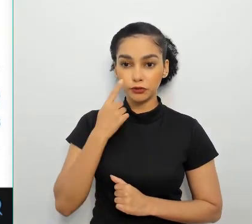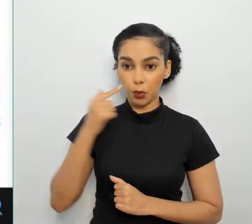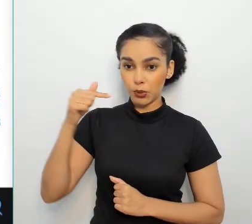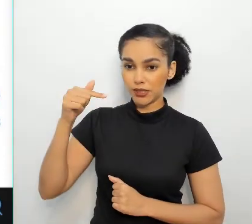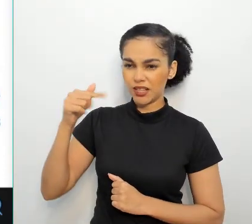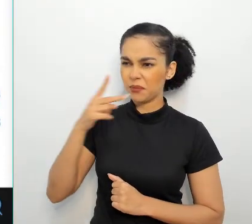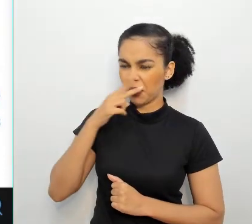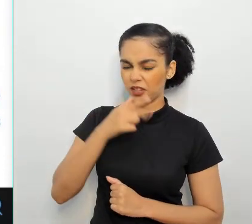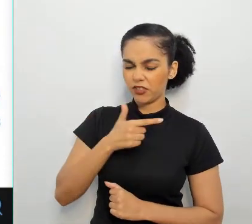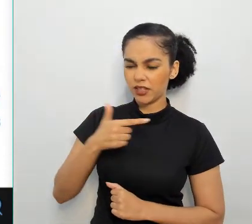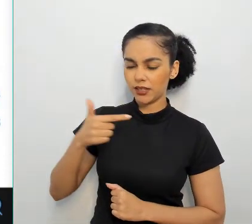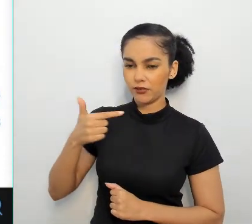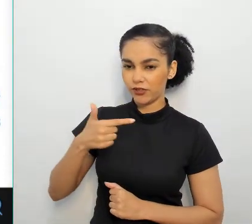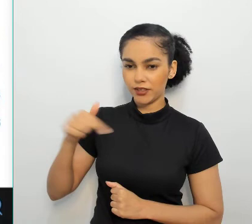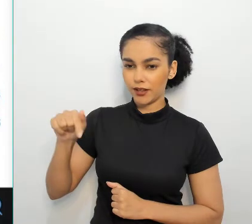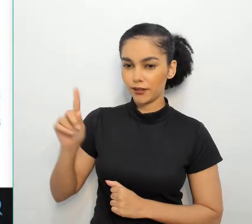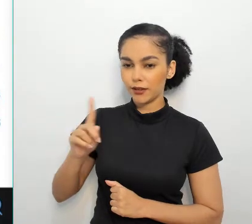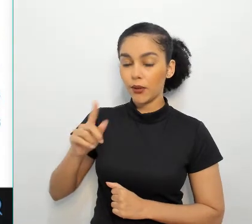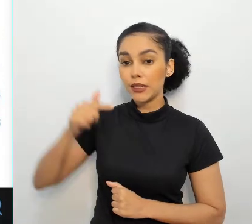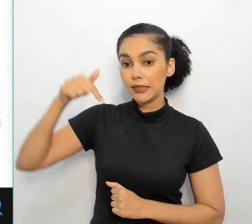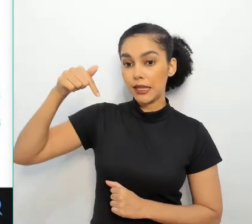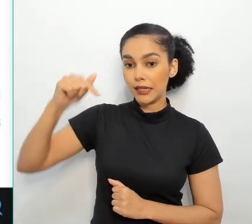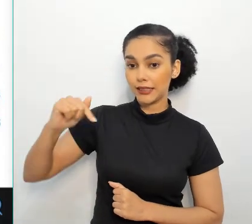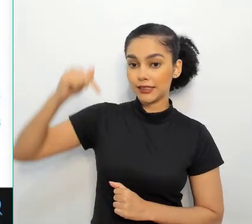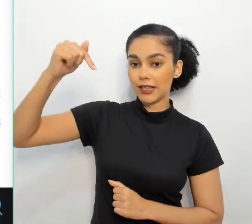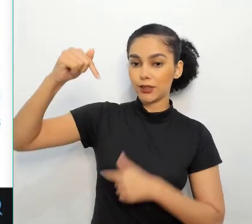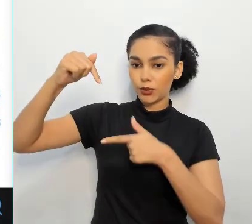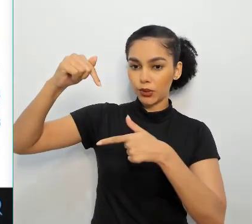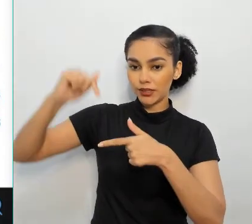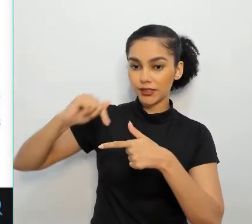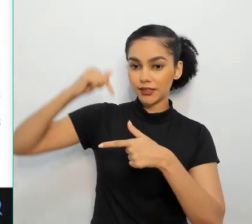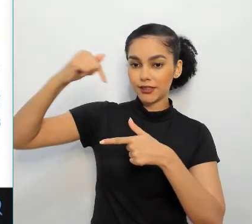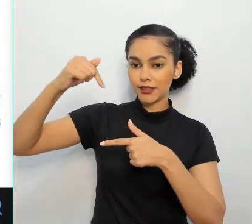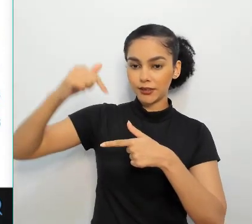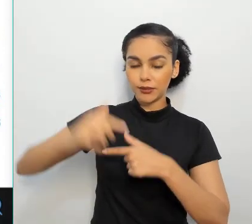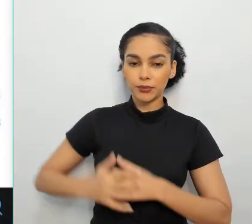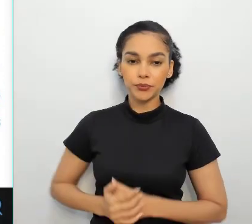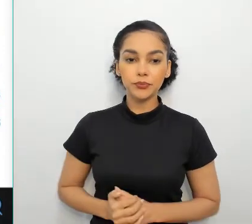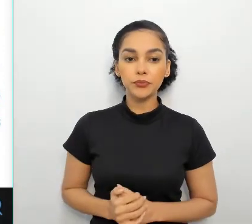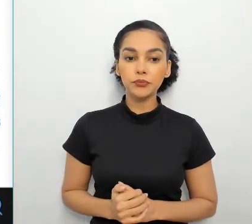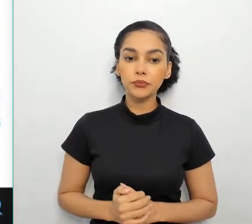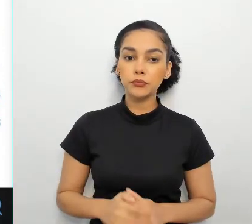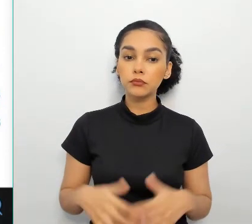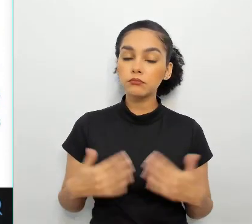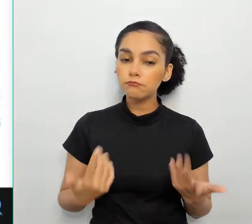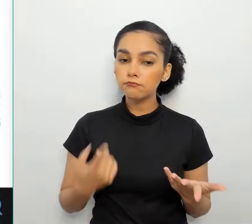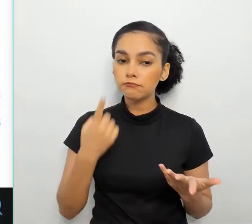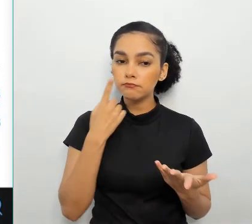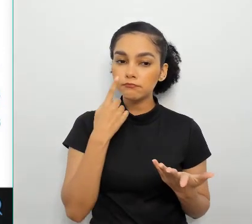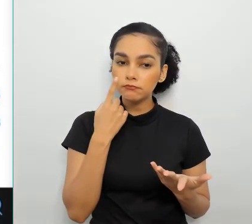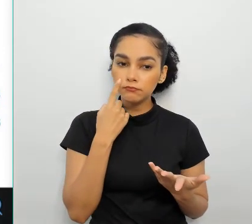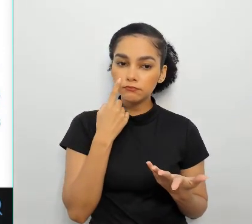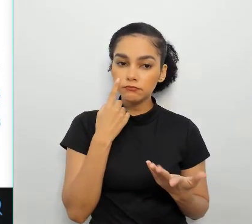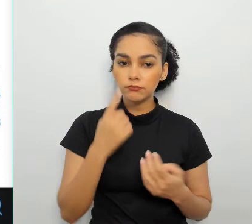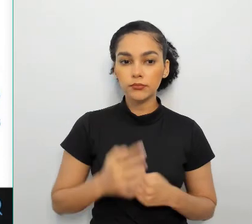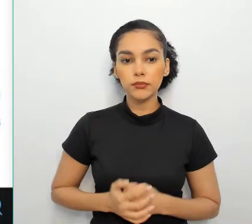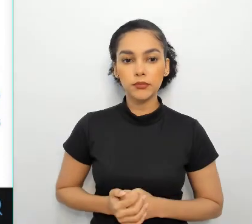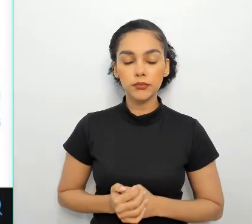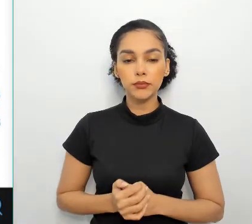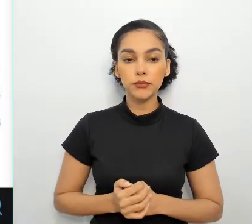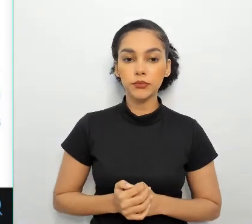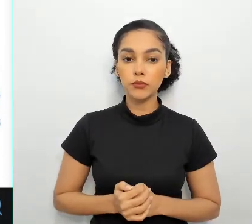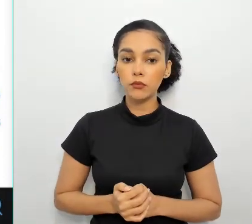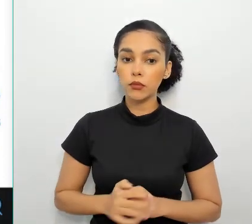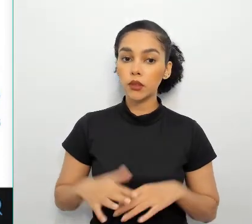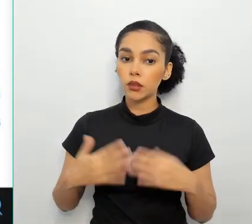7 no lugar mais apropriado. Conserva a base, subtrai os expoentes, 7 menos 4 dá 7 menos 11